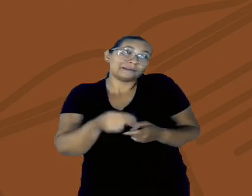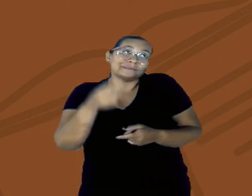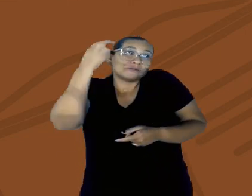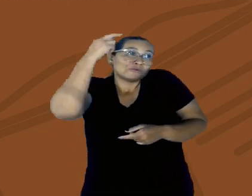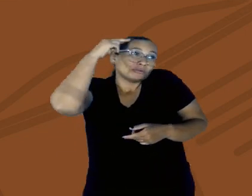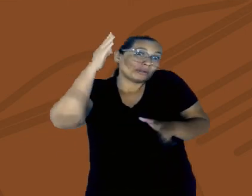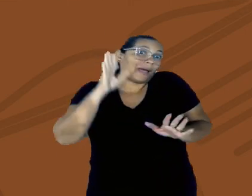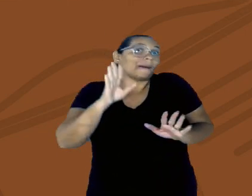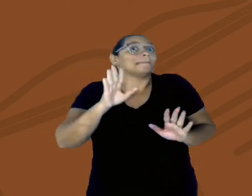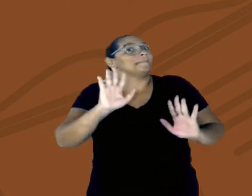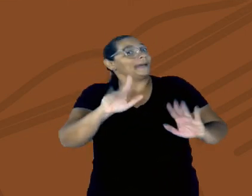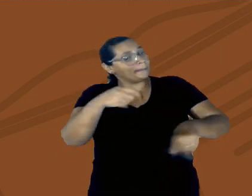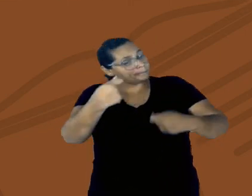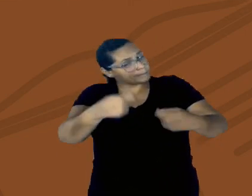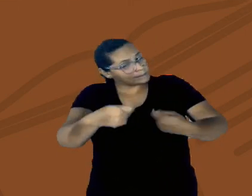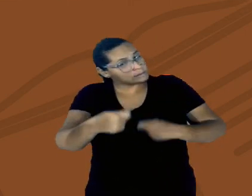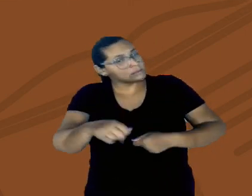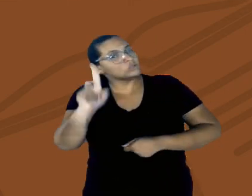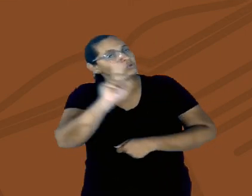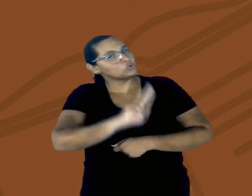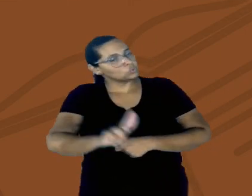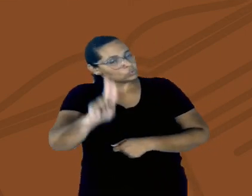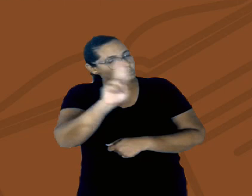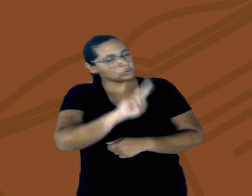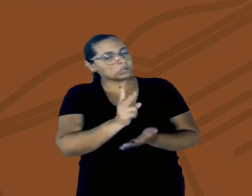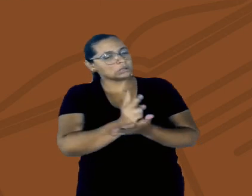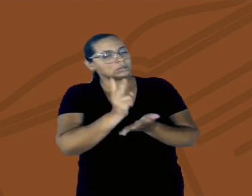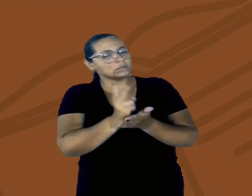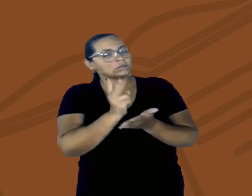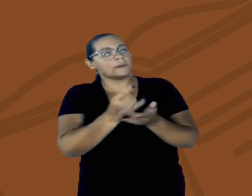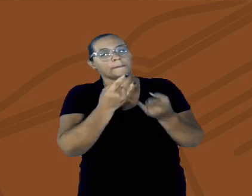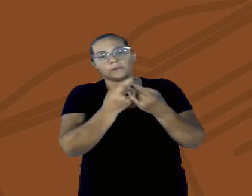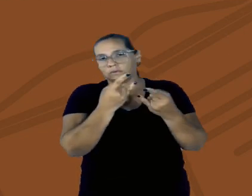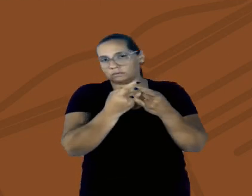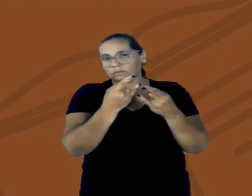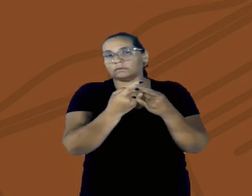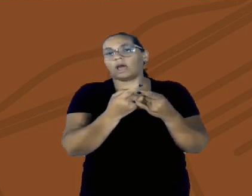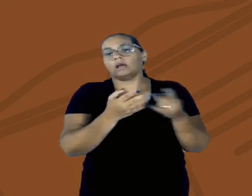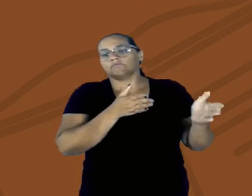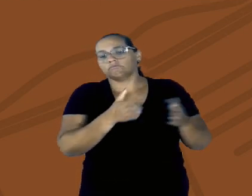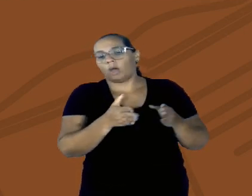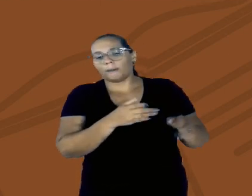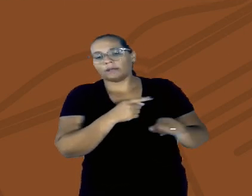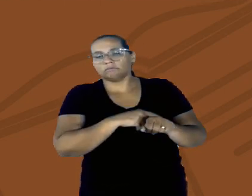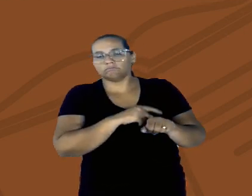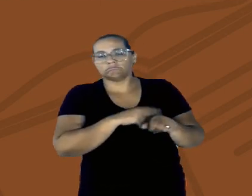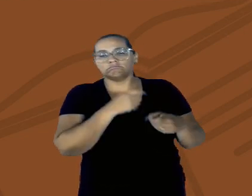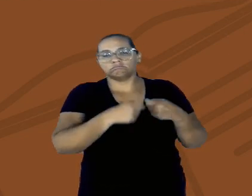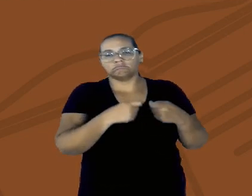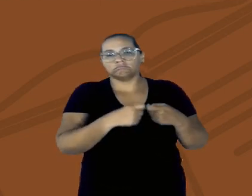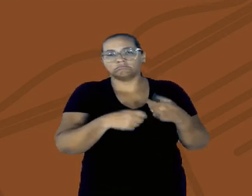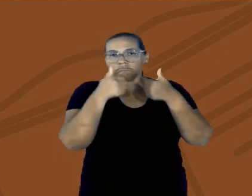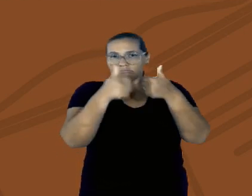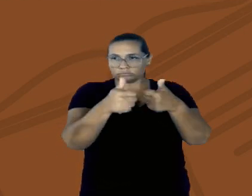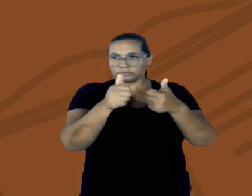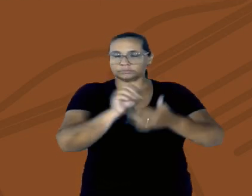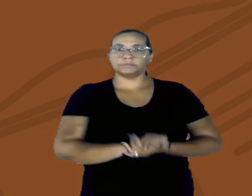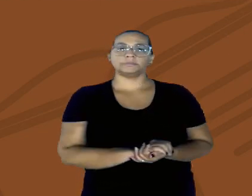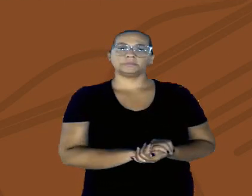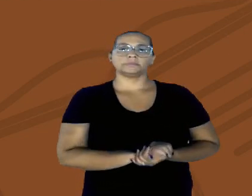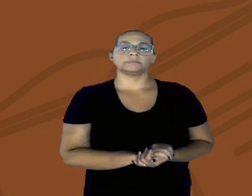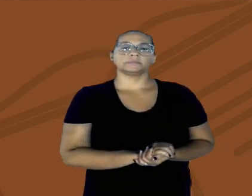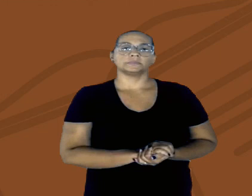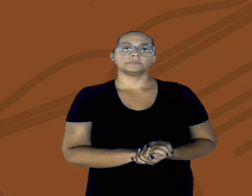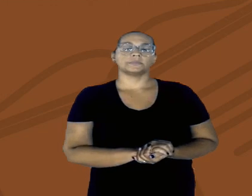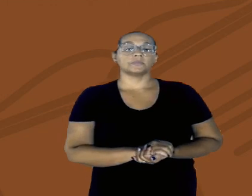preciso, tanto o homem quanto a mulher, ter para as ocasiões. Ok, professor. Muito bem.